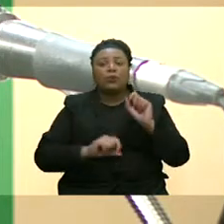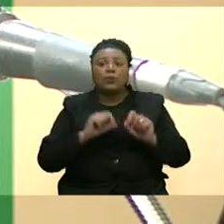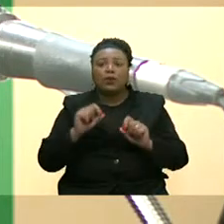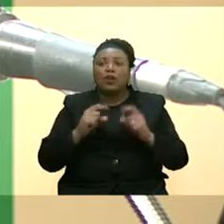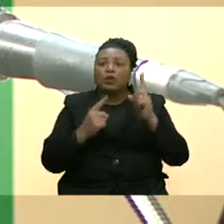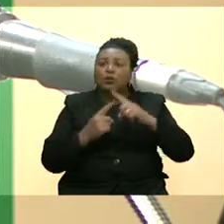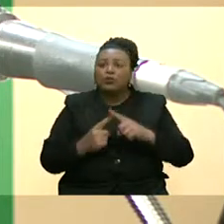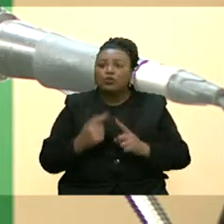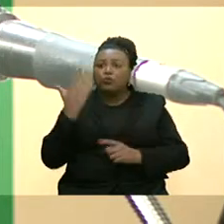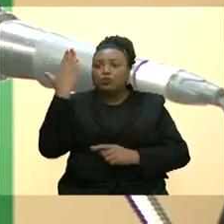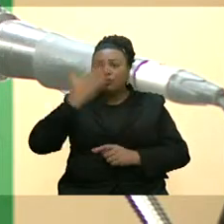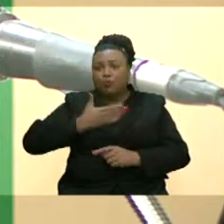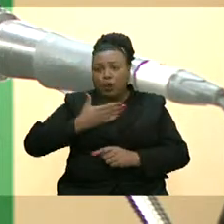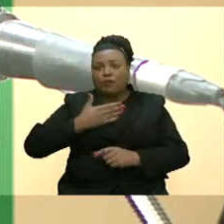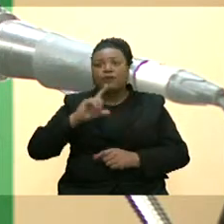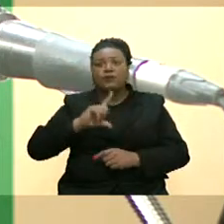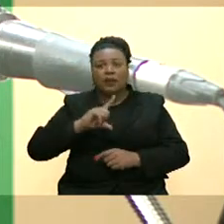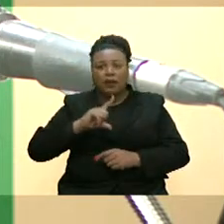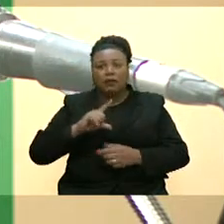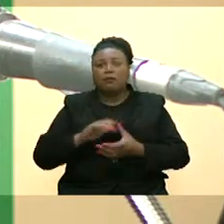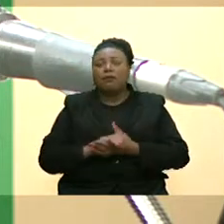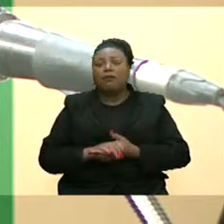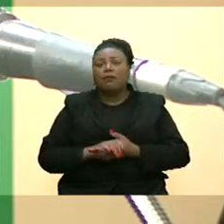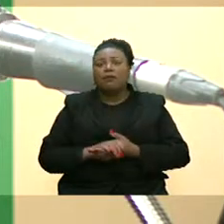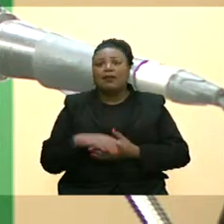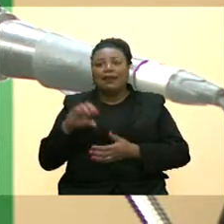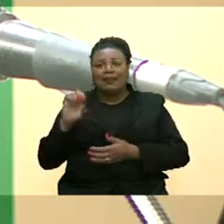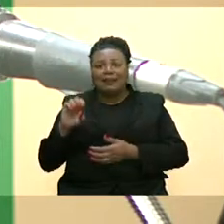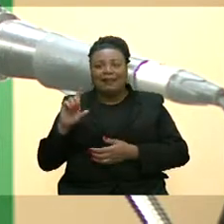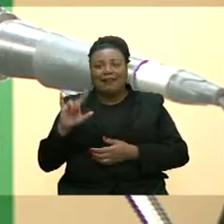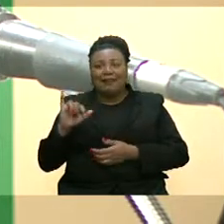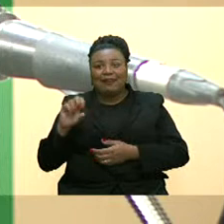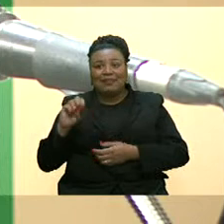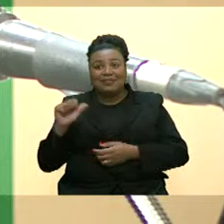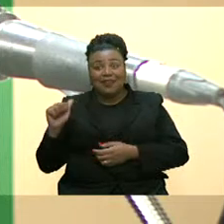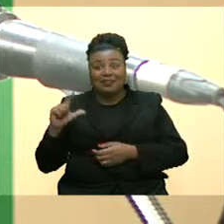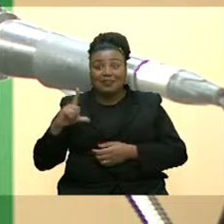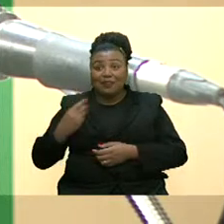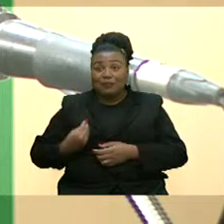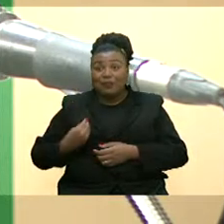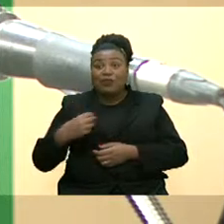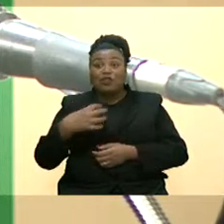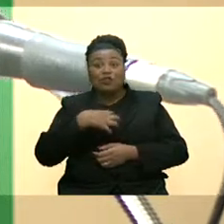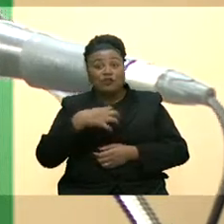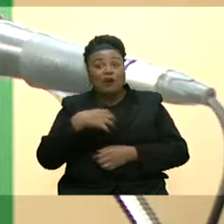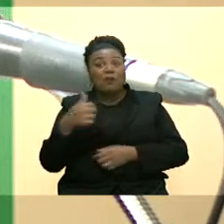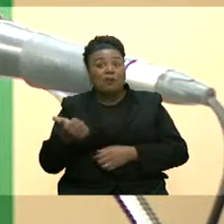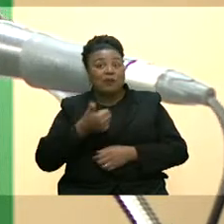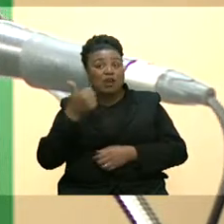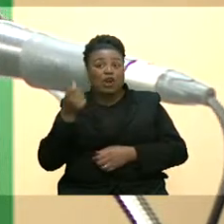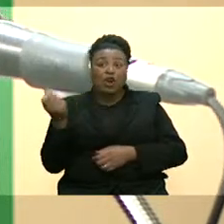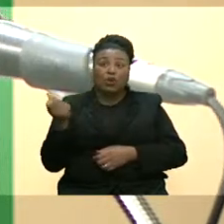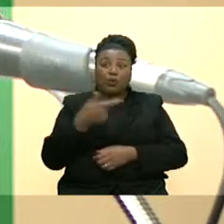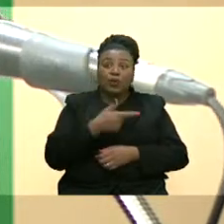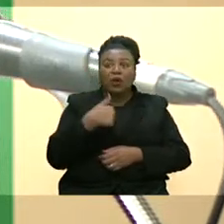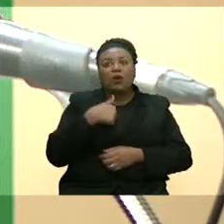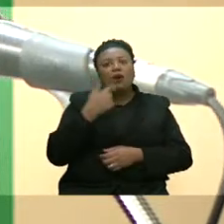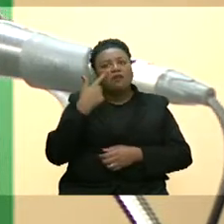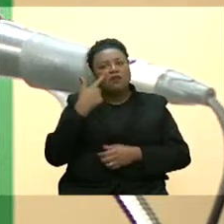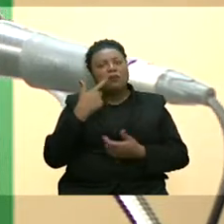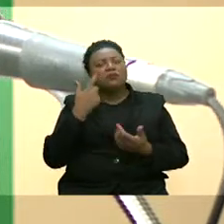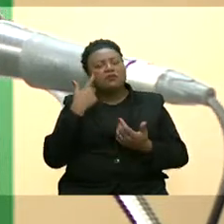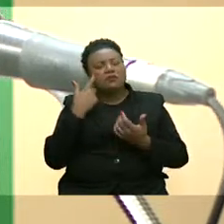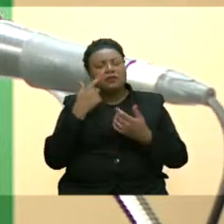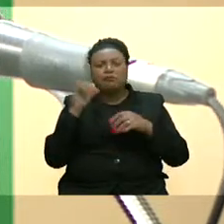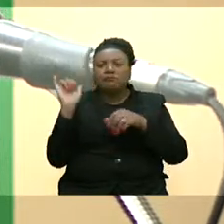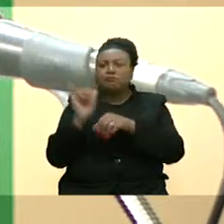algum tipo de evidência. Está a Elisa aqui, que pode esclarecer de forma talvez melhor do que eu. Vamos basear